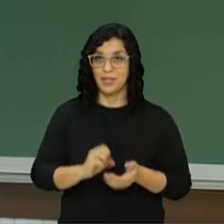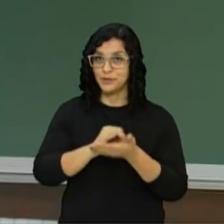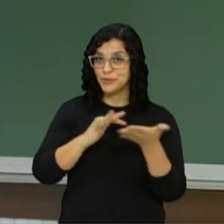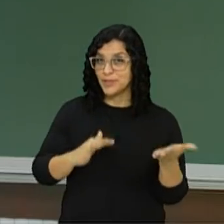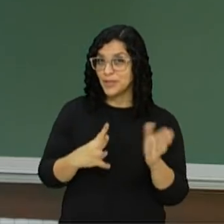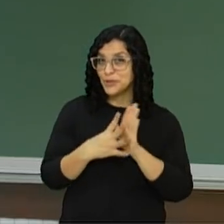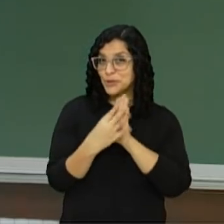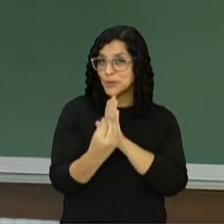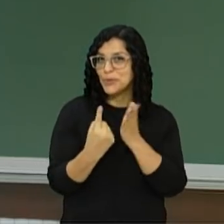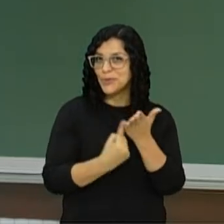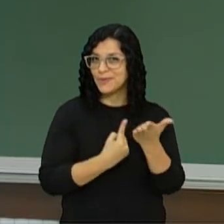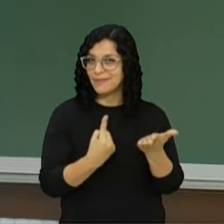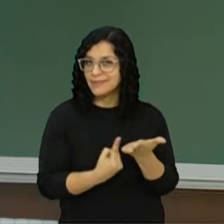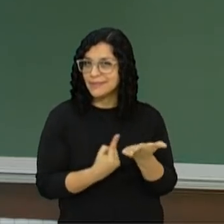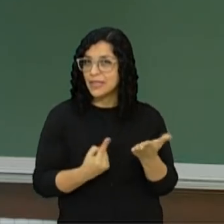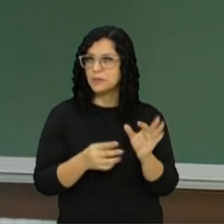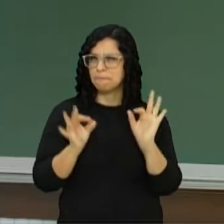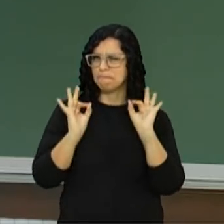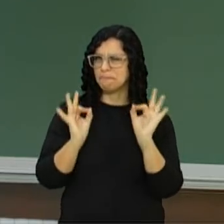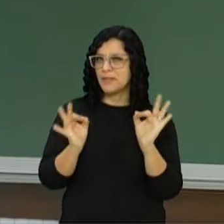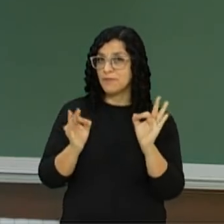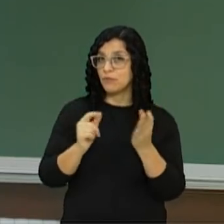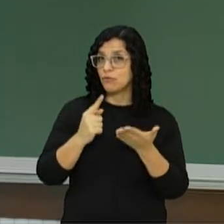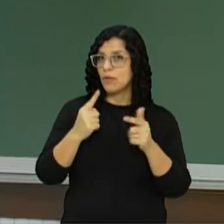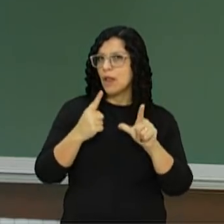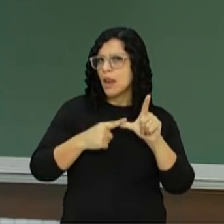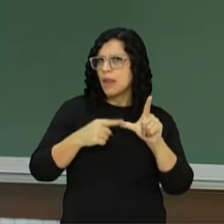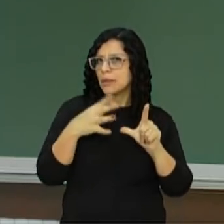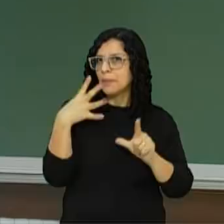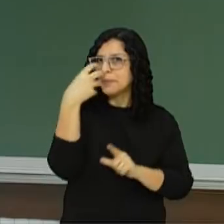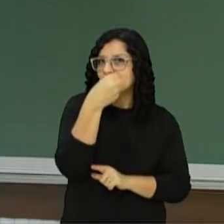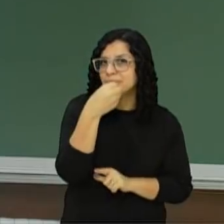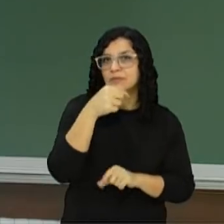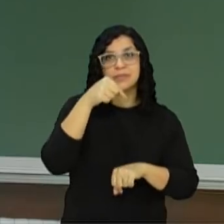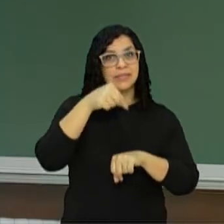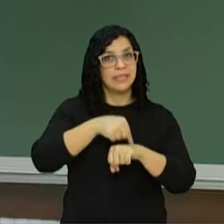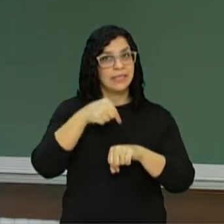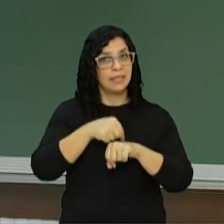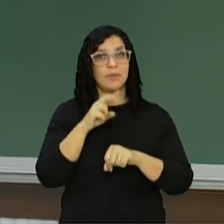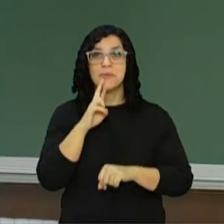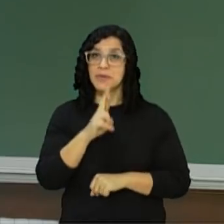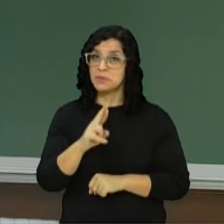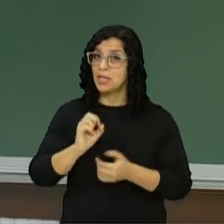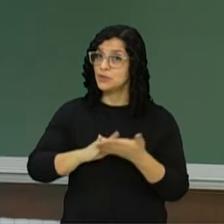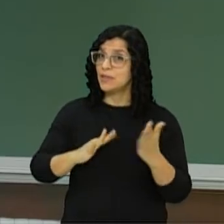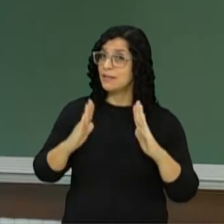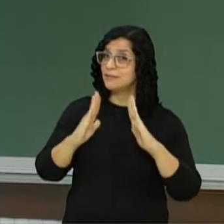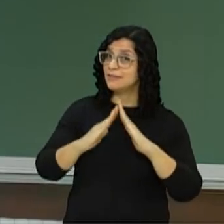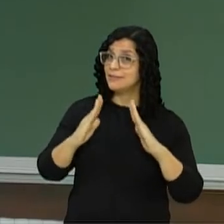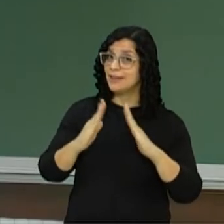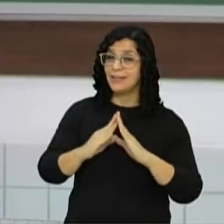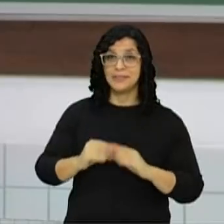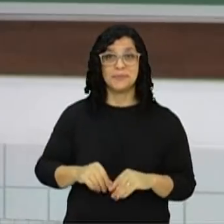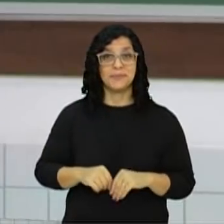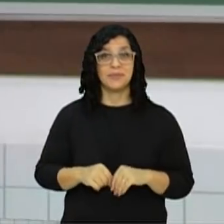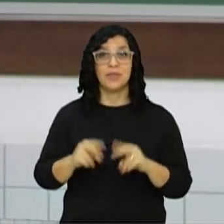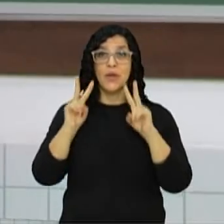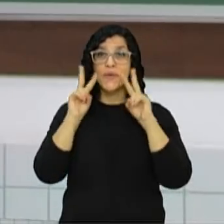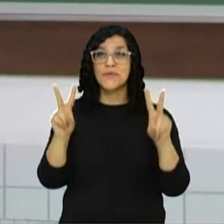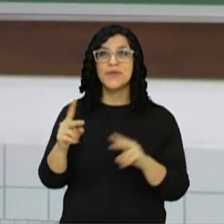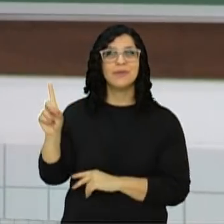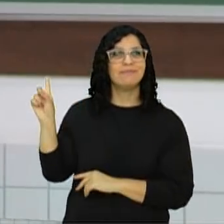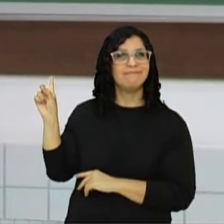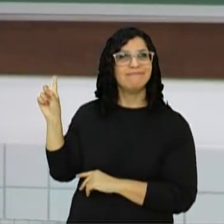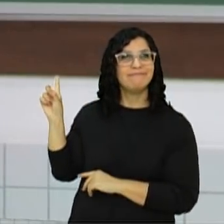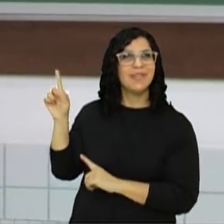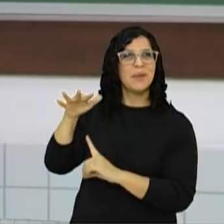Atividade copiada no seu caderno, ótimo, com aquela letra bonita? Você vai ter tempo para resolver porque é uma atividade para casa. Viram o nosso logotipo,